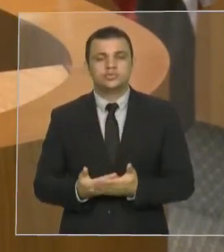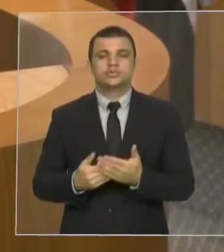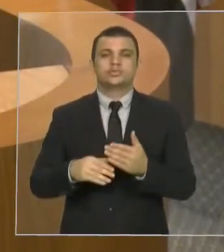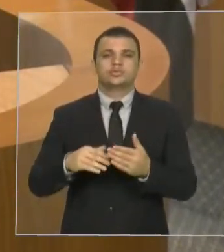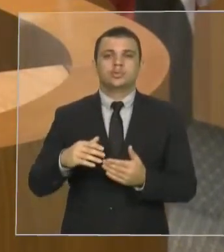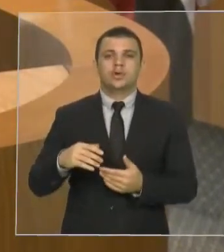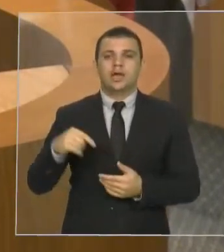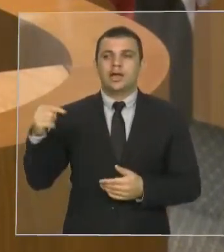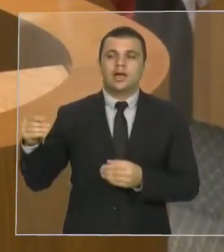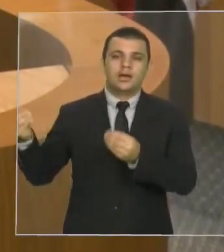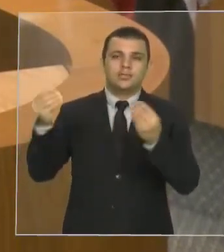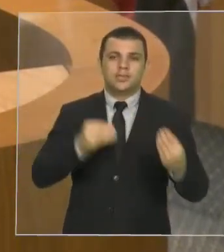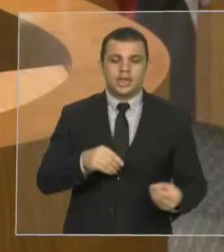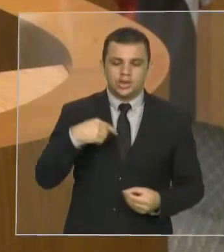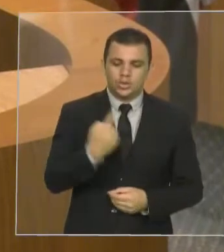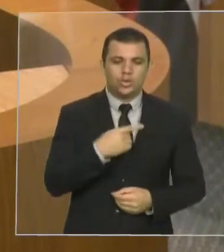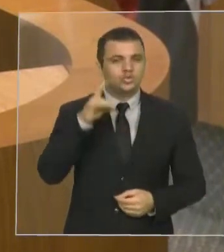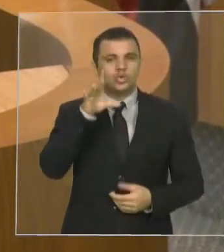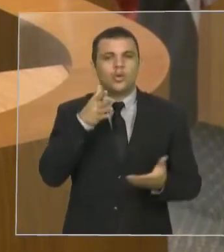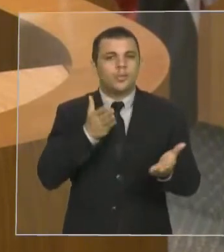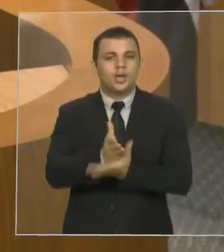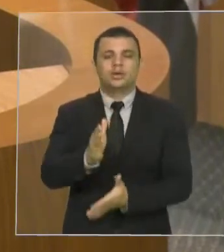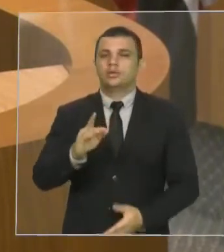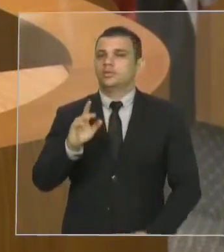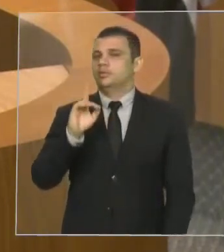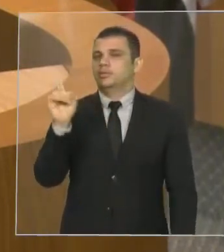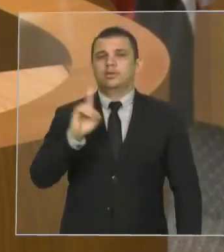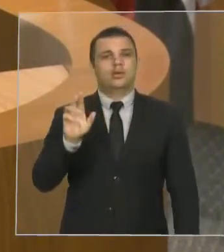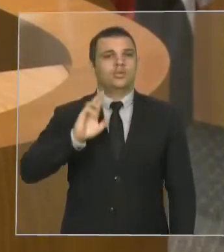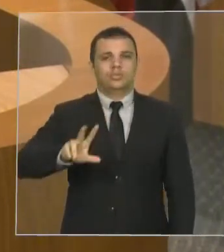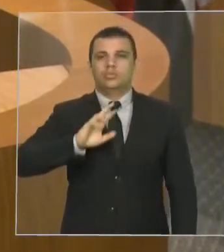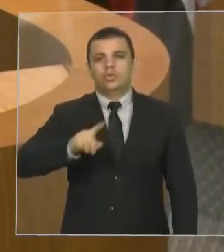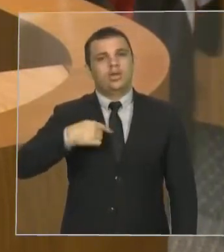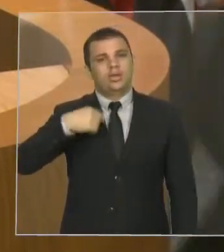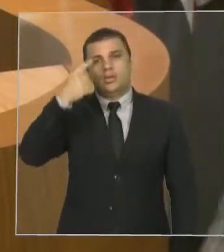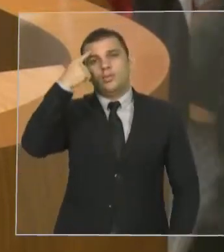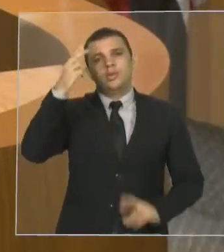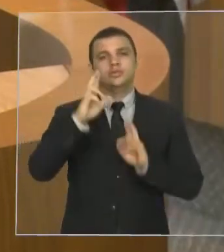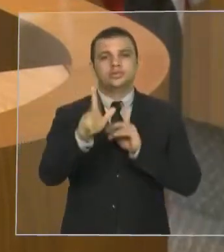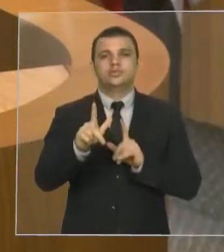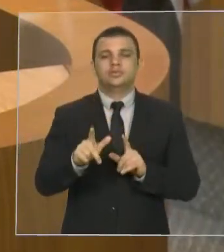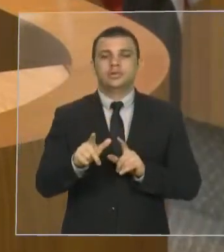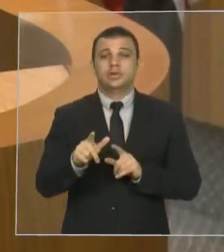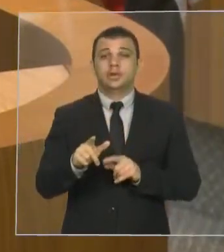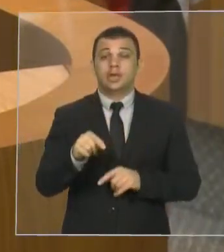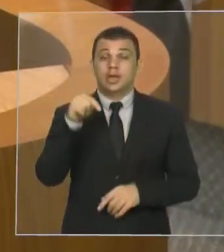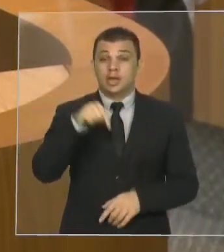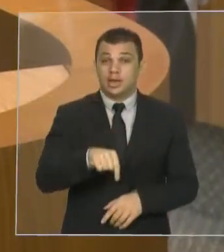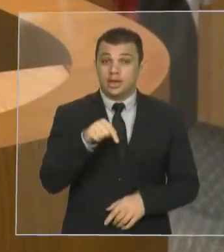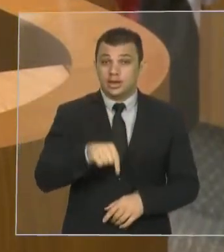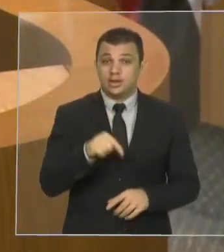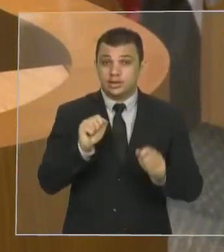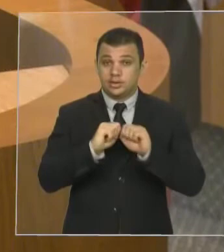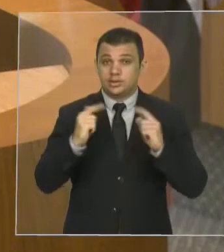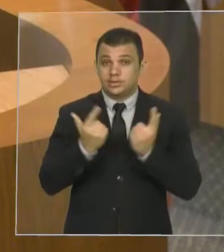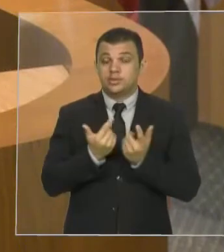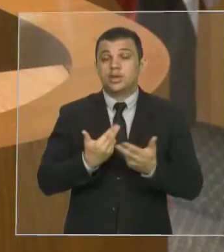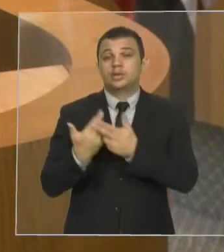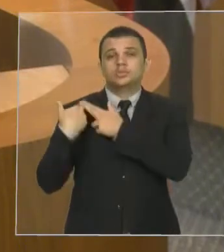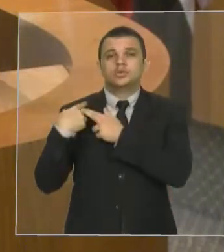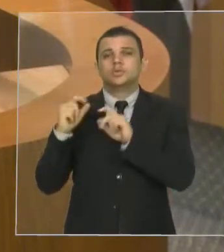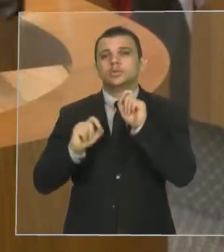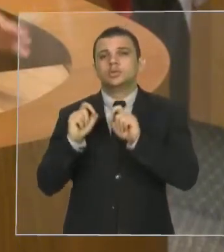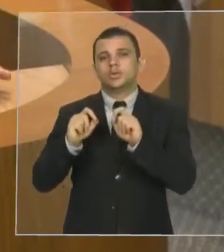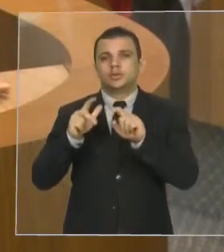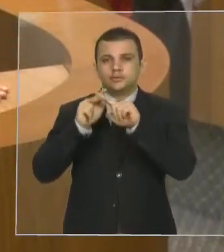aprovar, eu não penso assim. Compete ao Poder Legislativo melhorar os projetos que chegam aqui do governo do Estado.